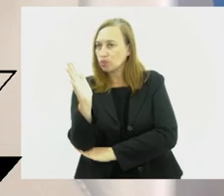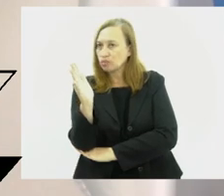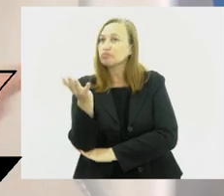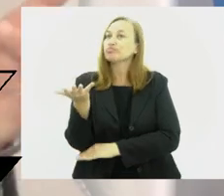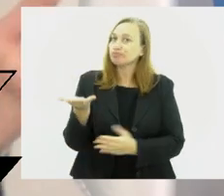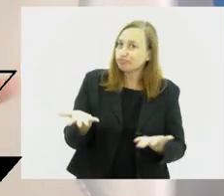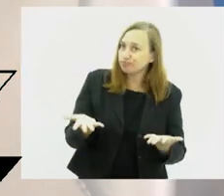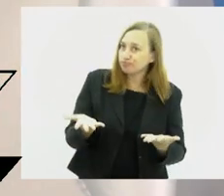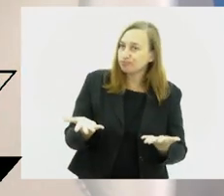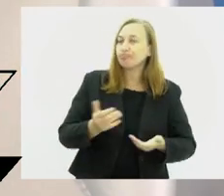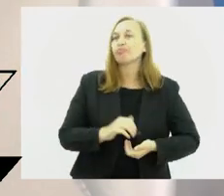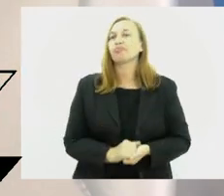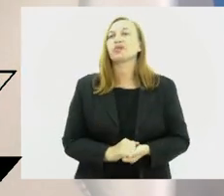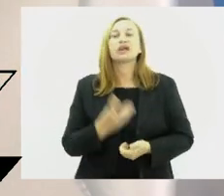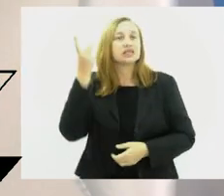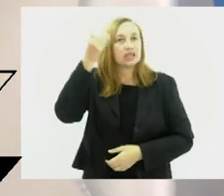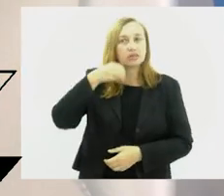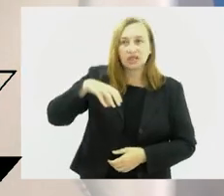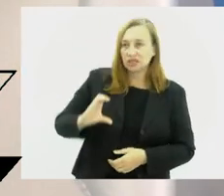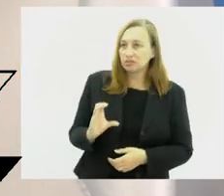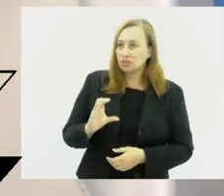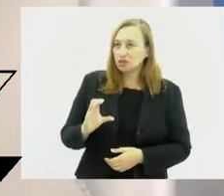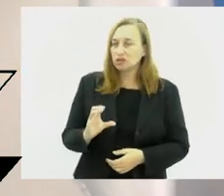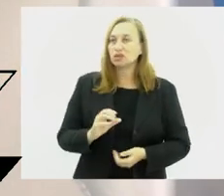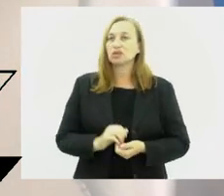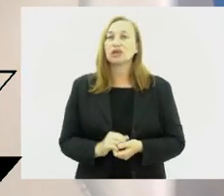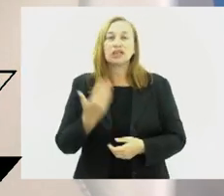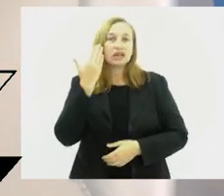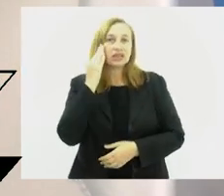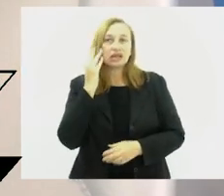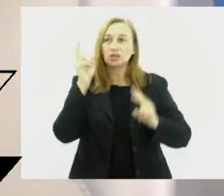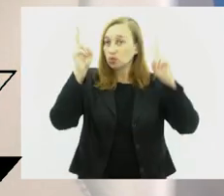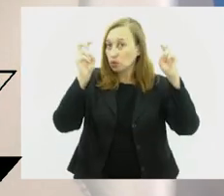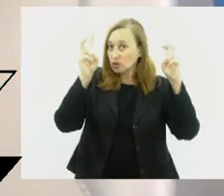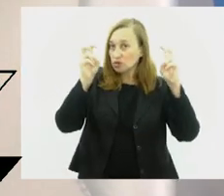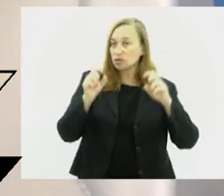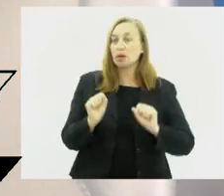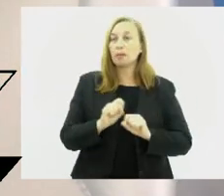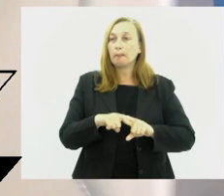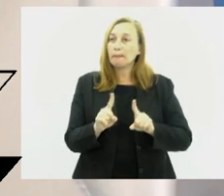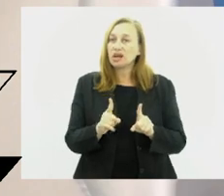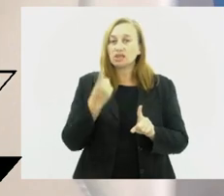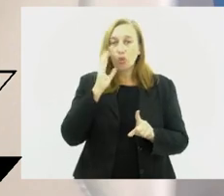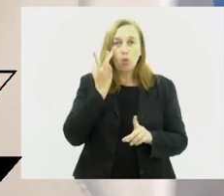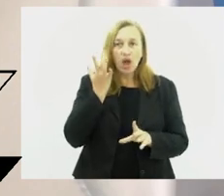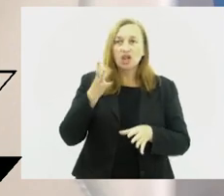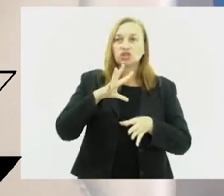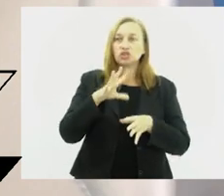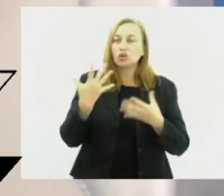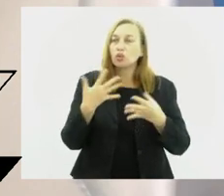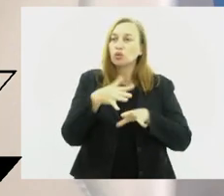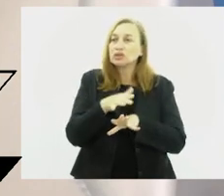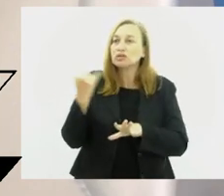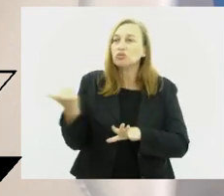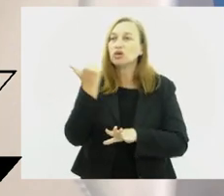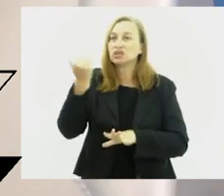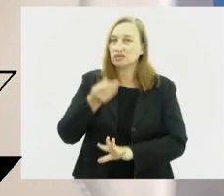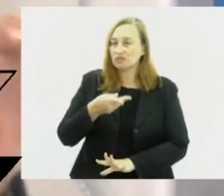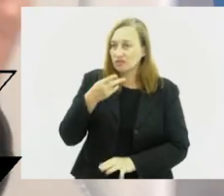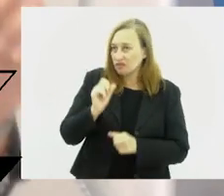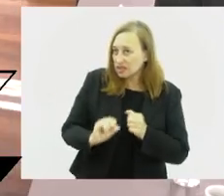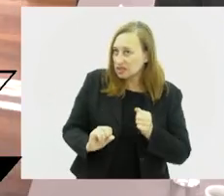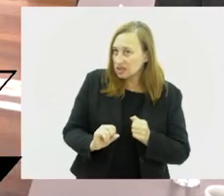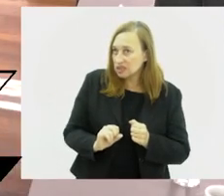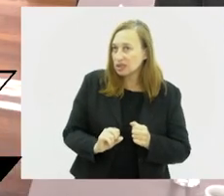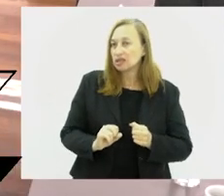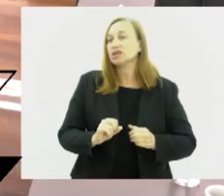Por óbvio, aí, obviamente, o deputado Carlos Mink é autoridade no assunto, mas considero que possa ser uma inclusão importante de se fazer, apontando